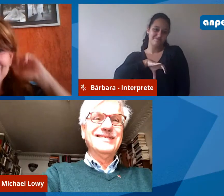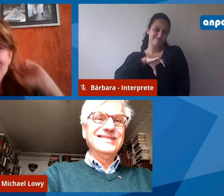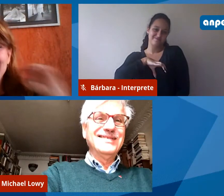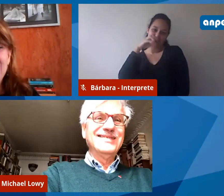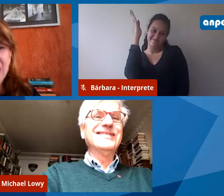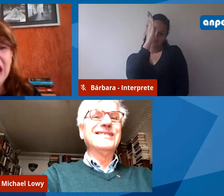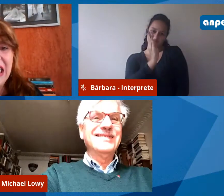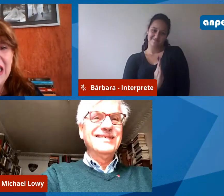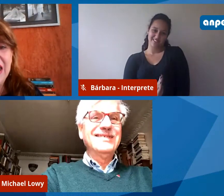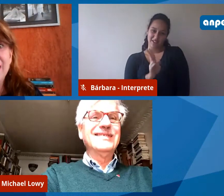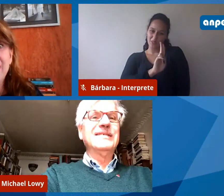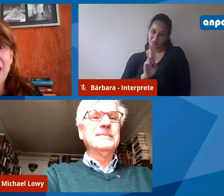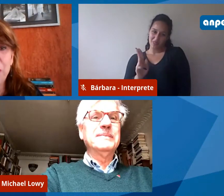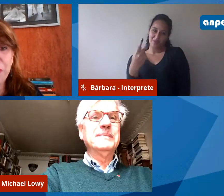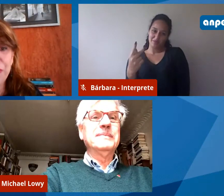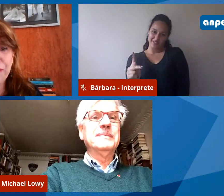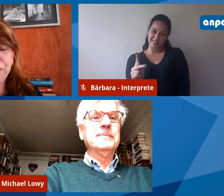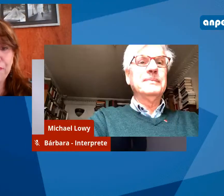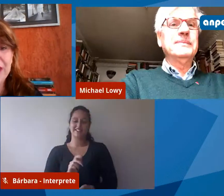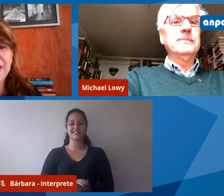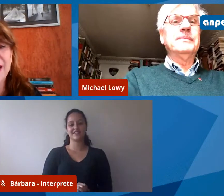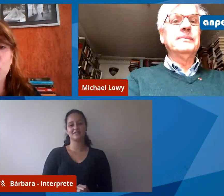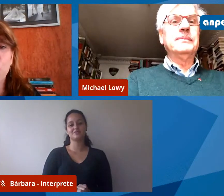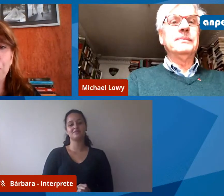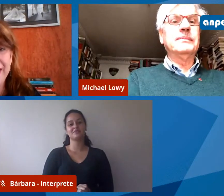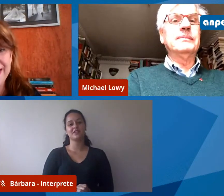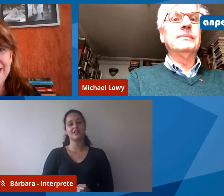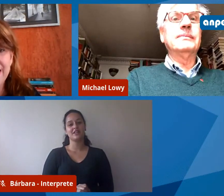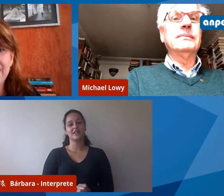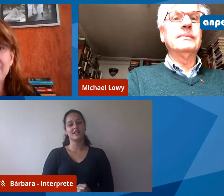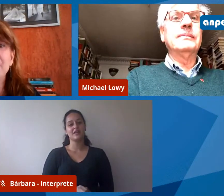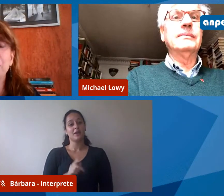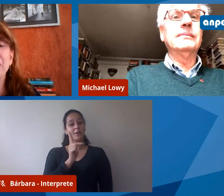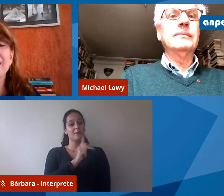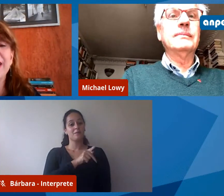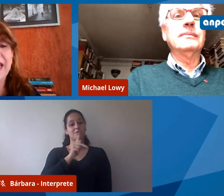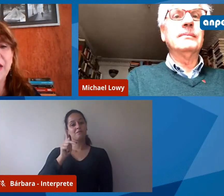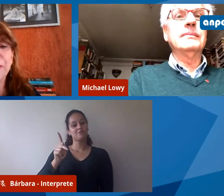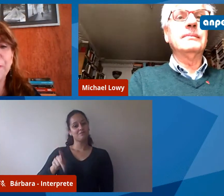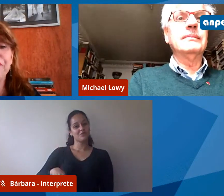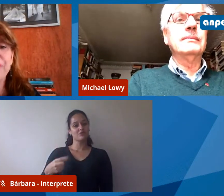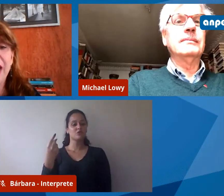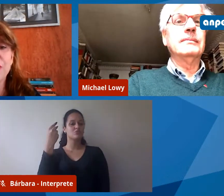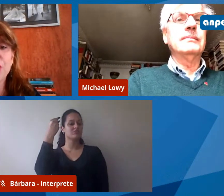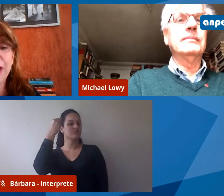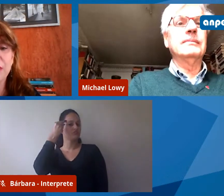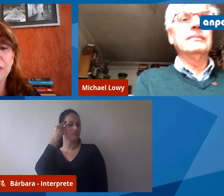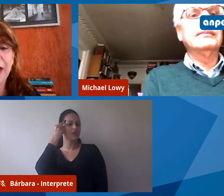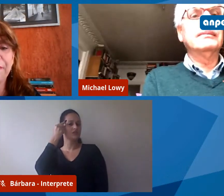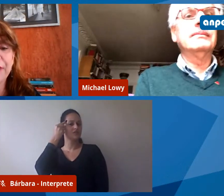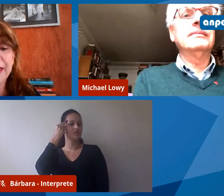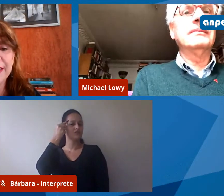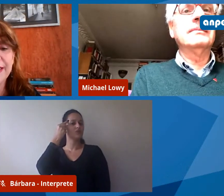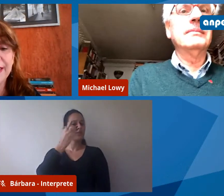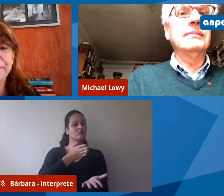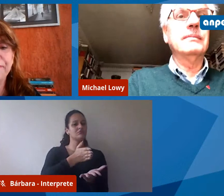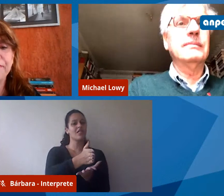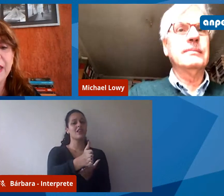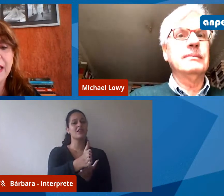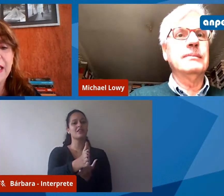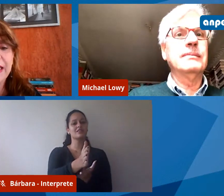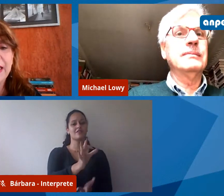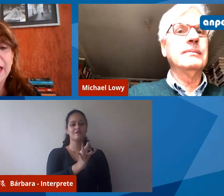né? Que é um pensador marxista brasileiro, radicado na